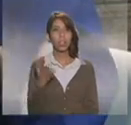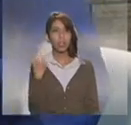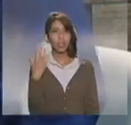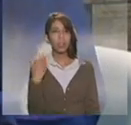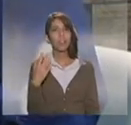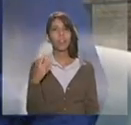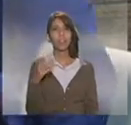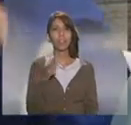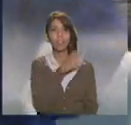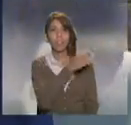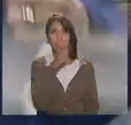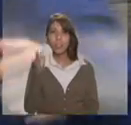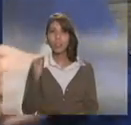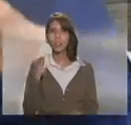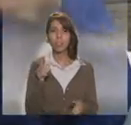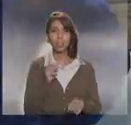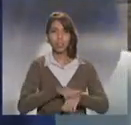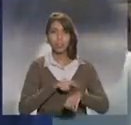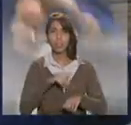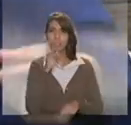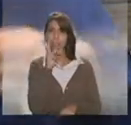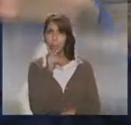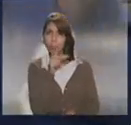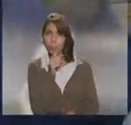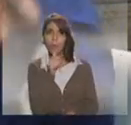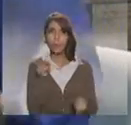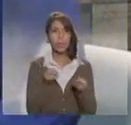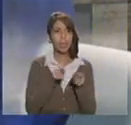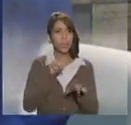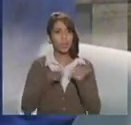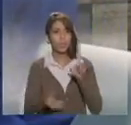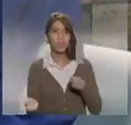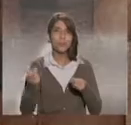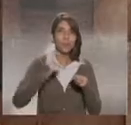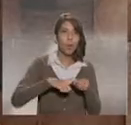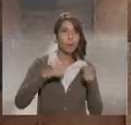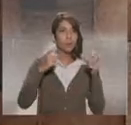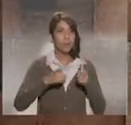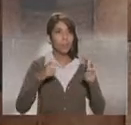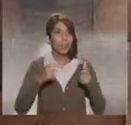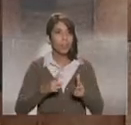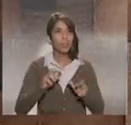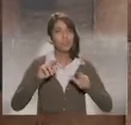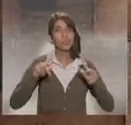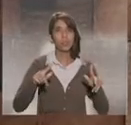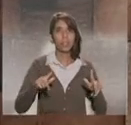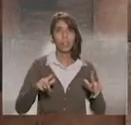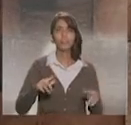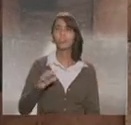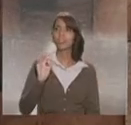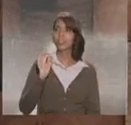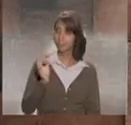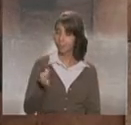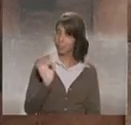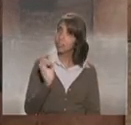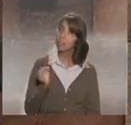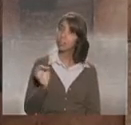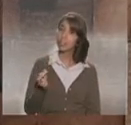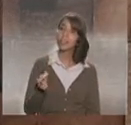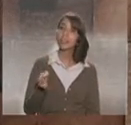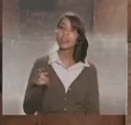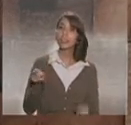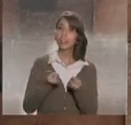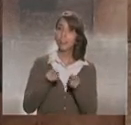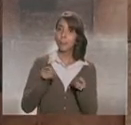difíceis de tom e summer tentar 68 de um lugar é é exatamente e e em turnê